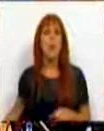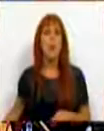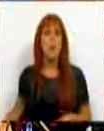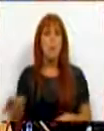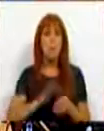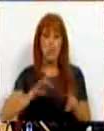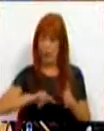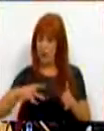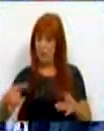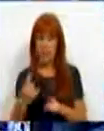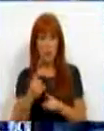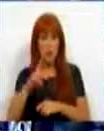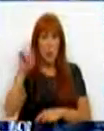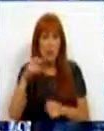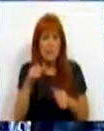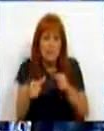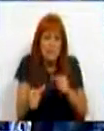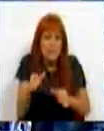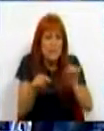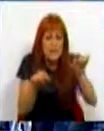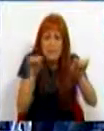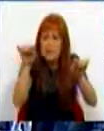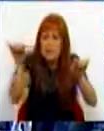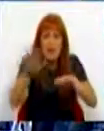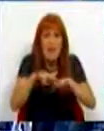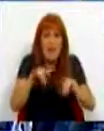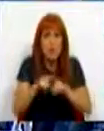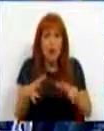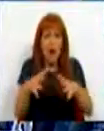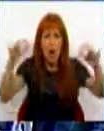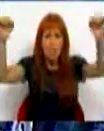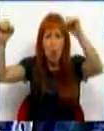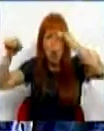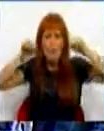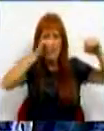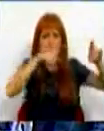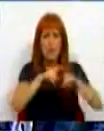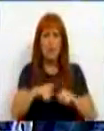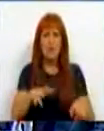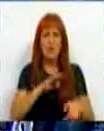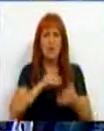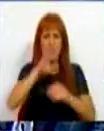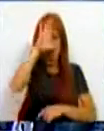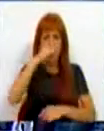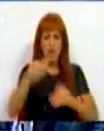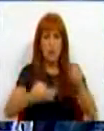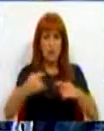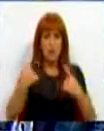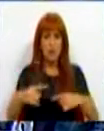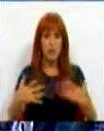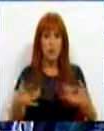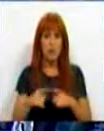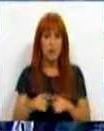estas reformas, embora cirúrgicas, estão a ser feitas com amplo consenso. A Sra. Secretária de Estado da Justiça